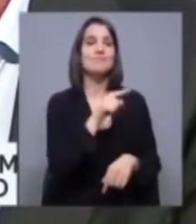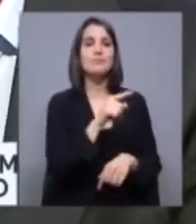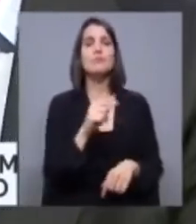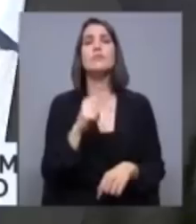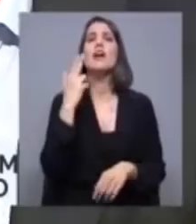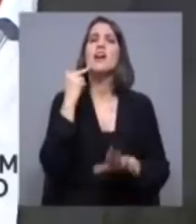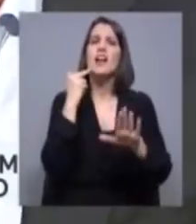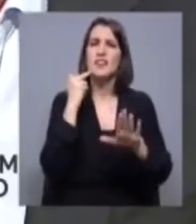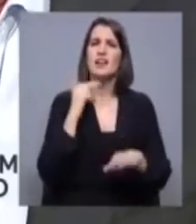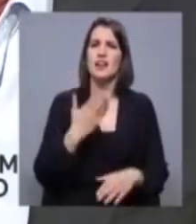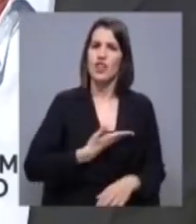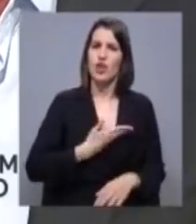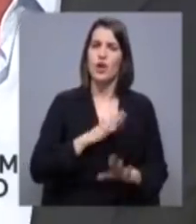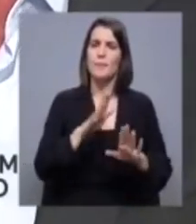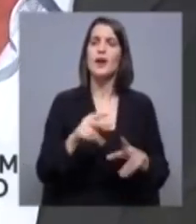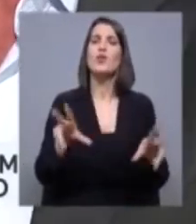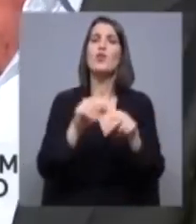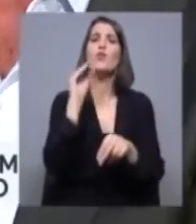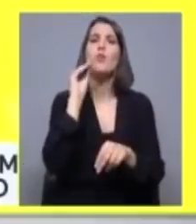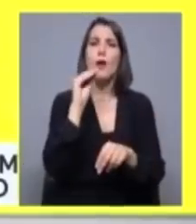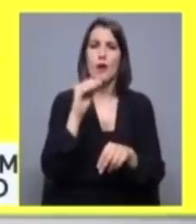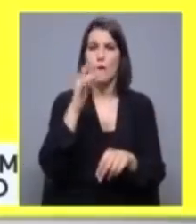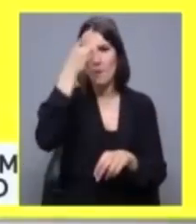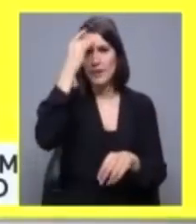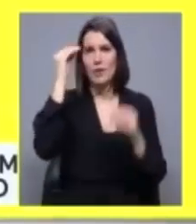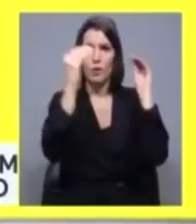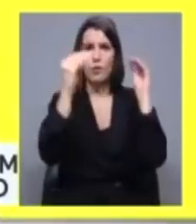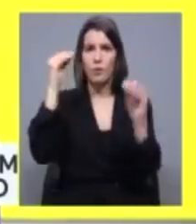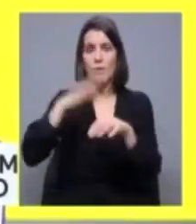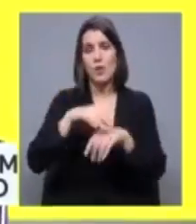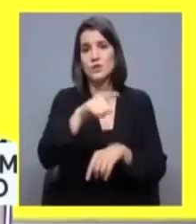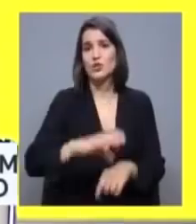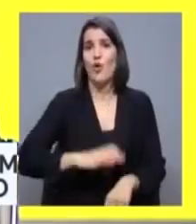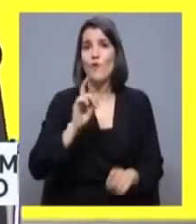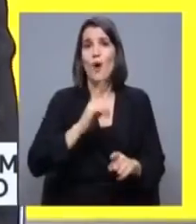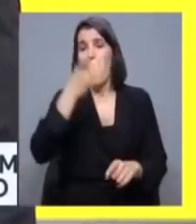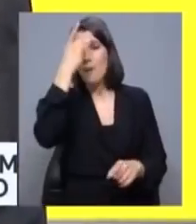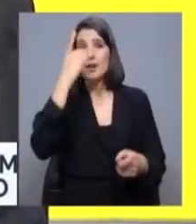Eles mudaram não foi por isso que